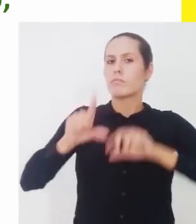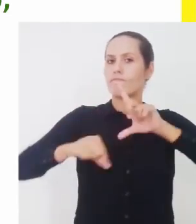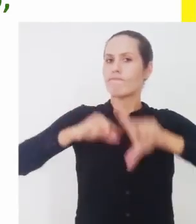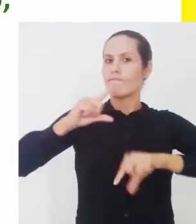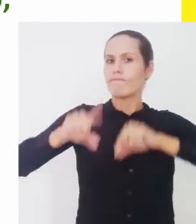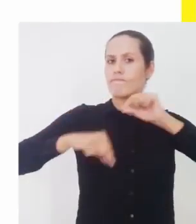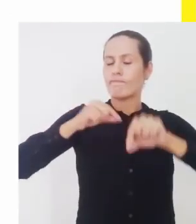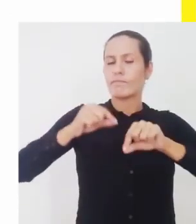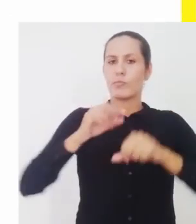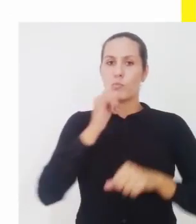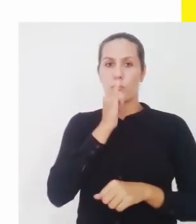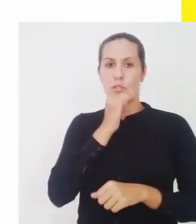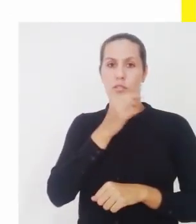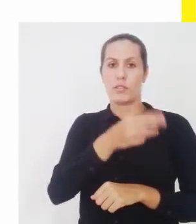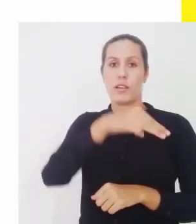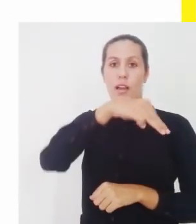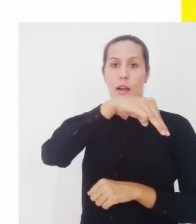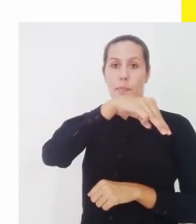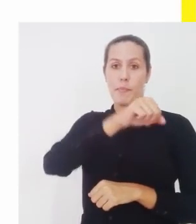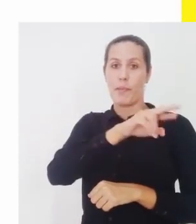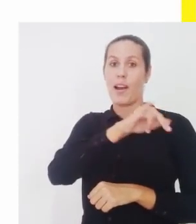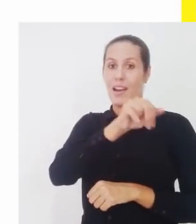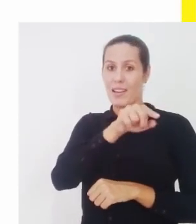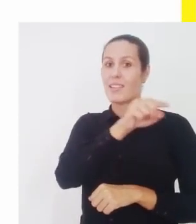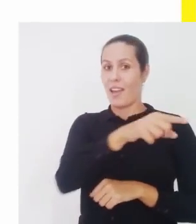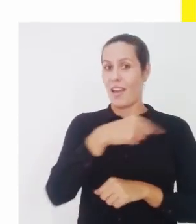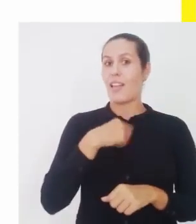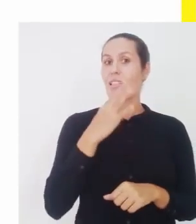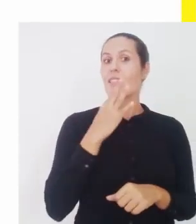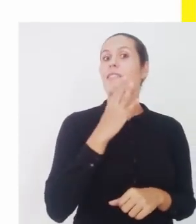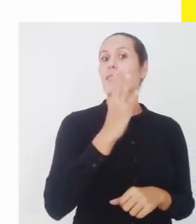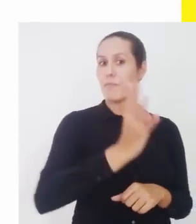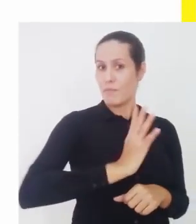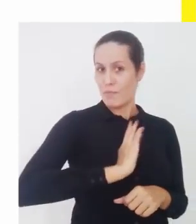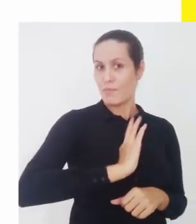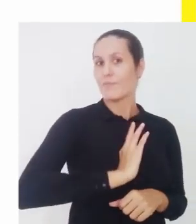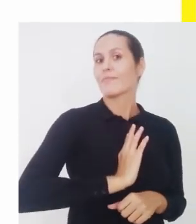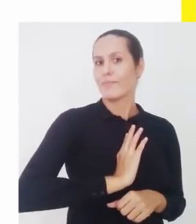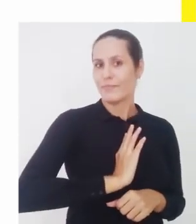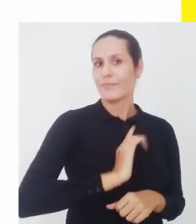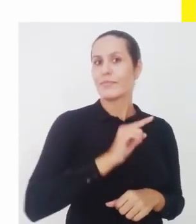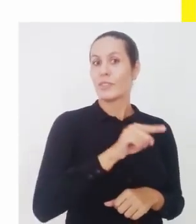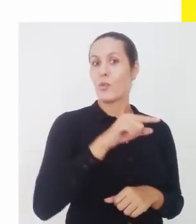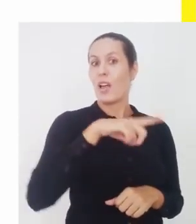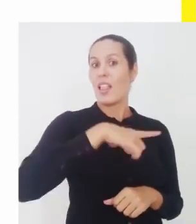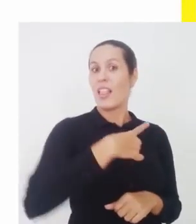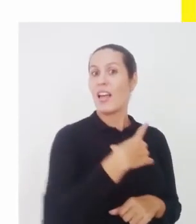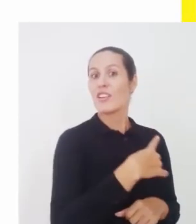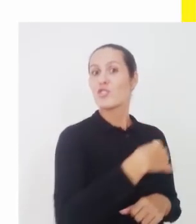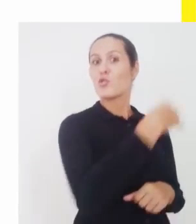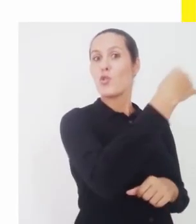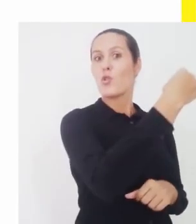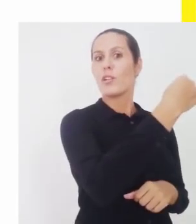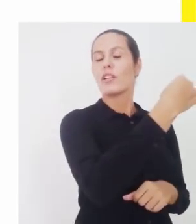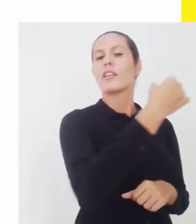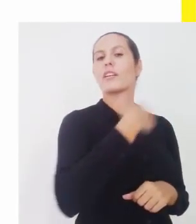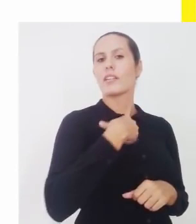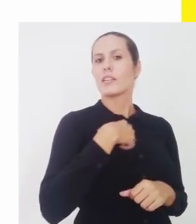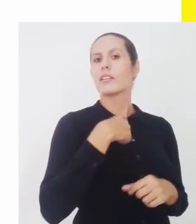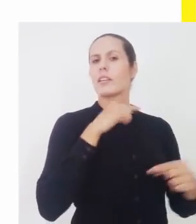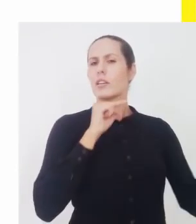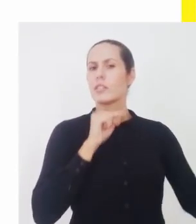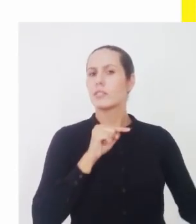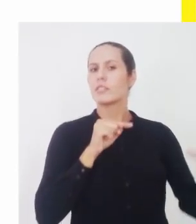que emocionem. Em discussões orais, o primeiro passo é ouvir o outro. E nelas nós